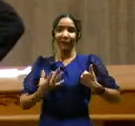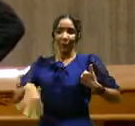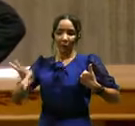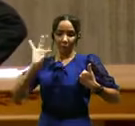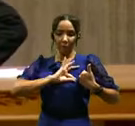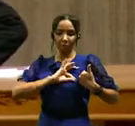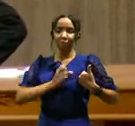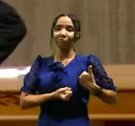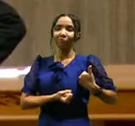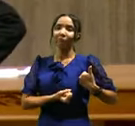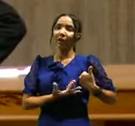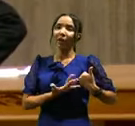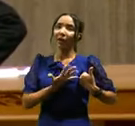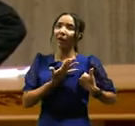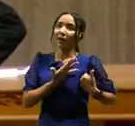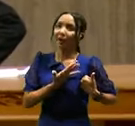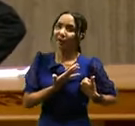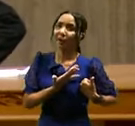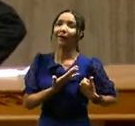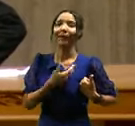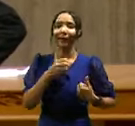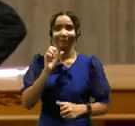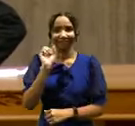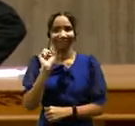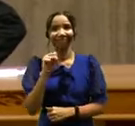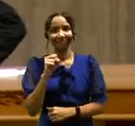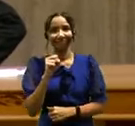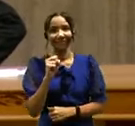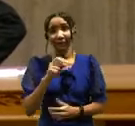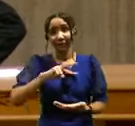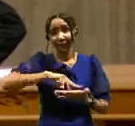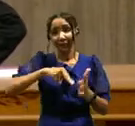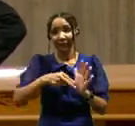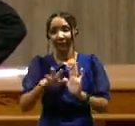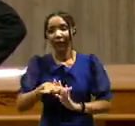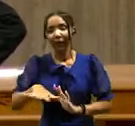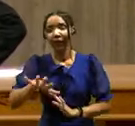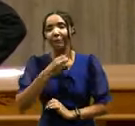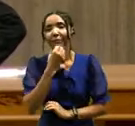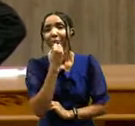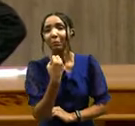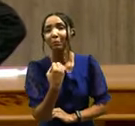coisa que eu quero compartilhar aqui com os irmãos e as irmãs